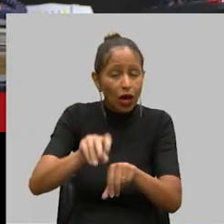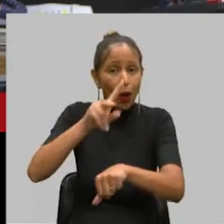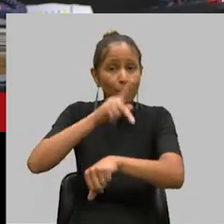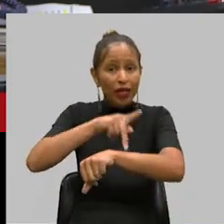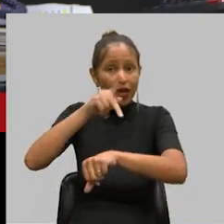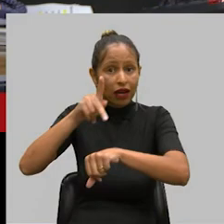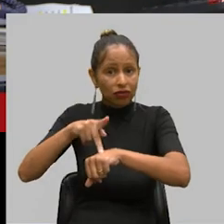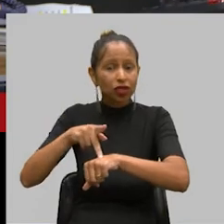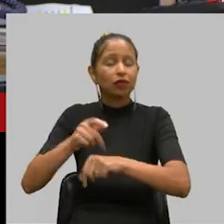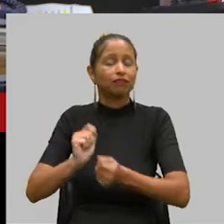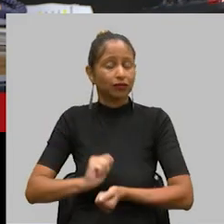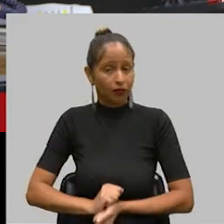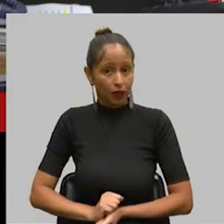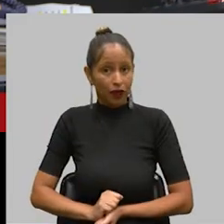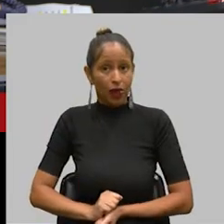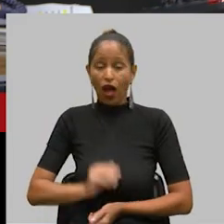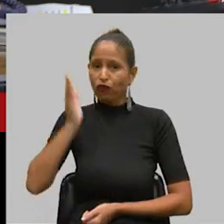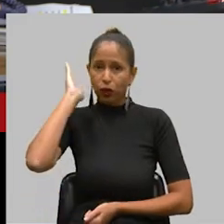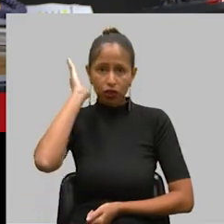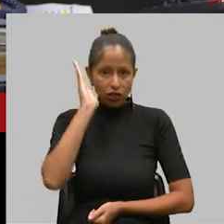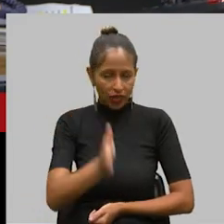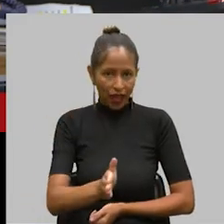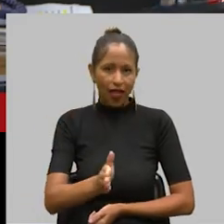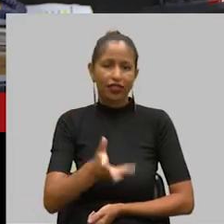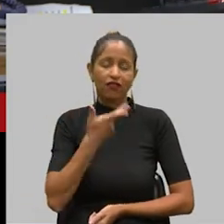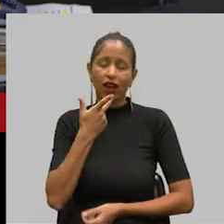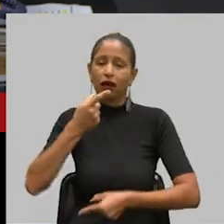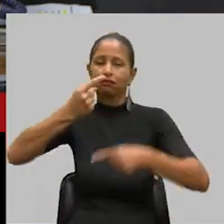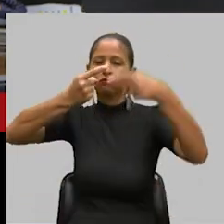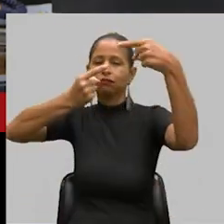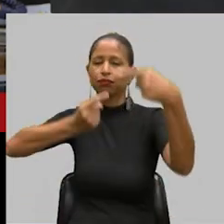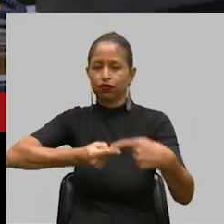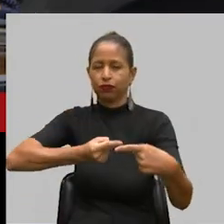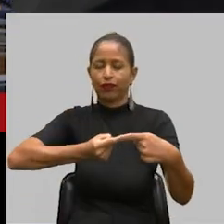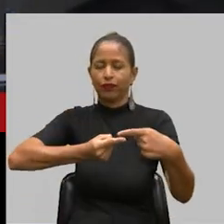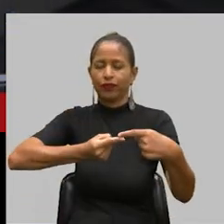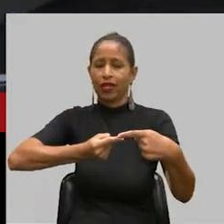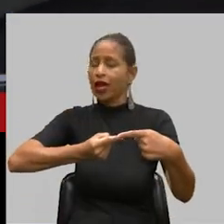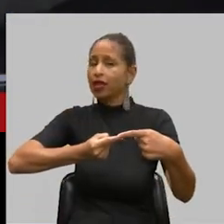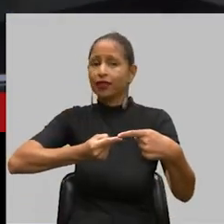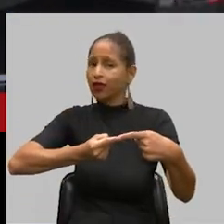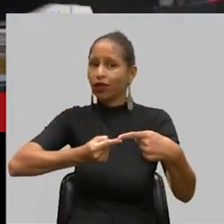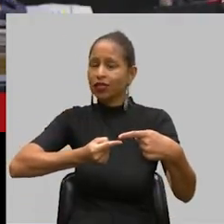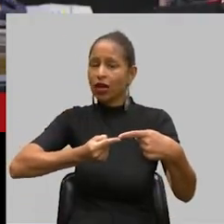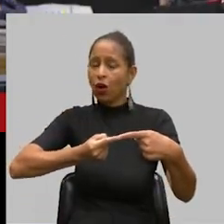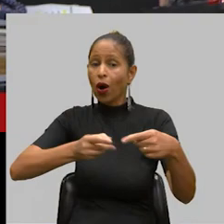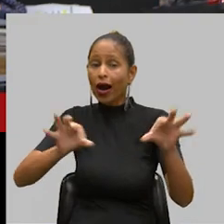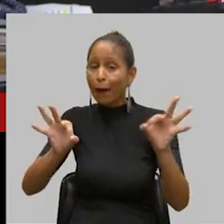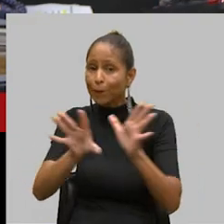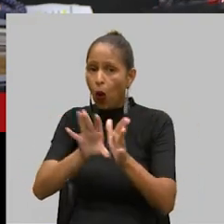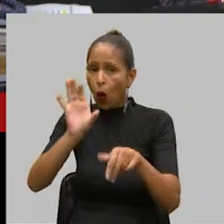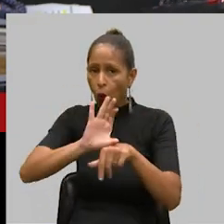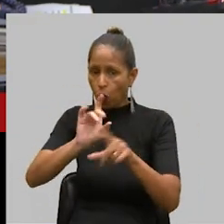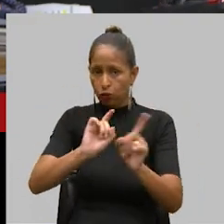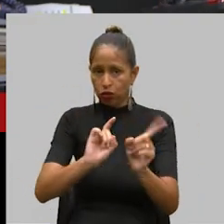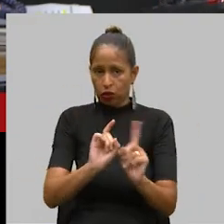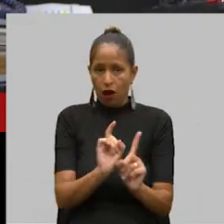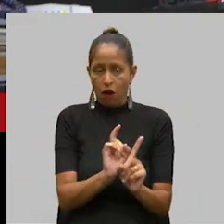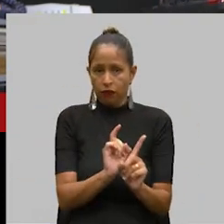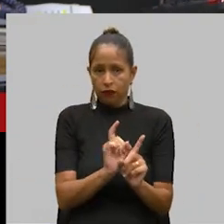alternância eu já vou direto falar dos nossos desafios nós não fechamos o nosso curso nos últimos